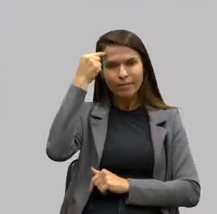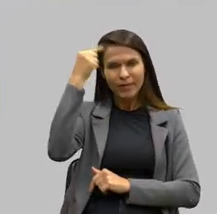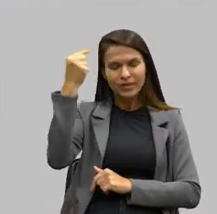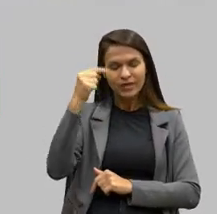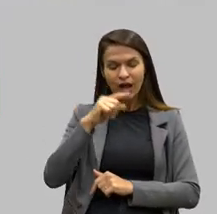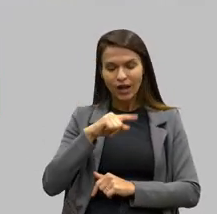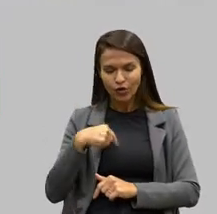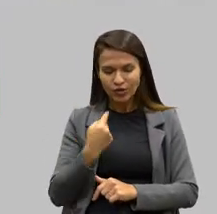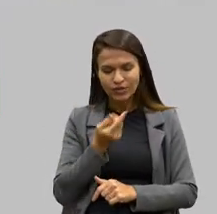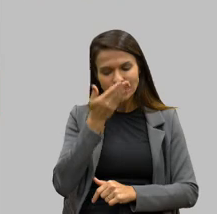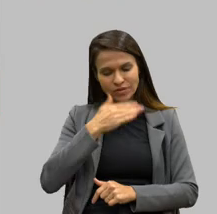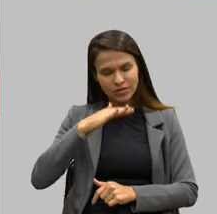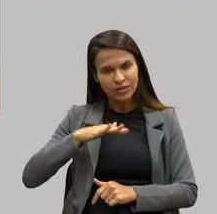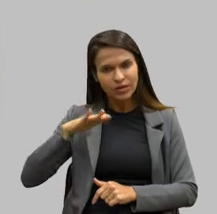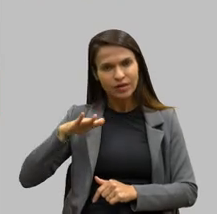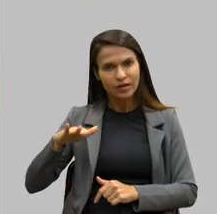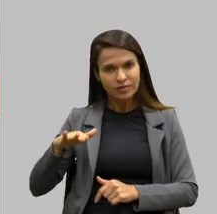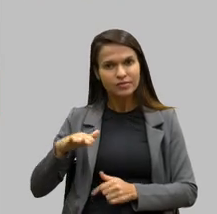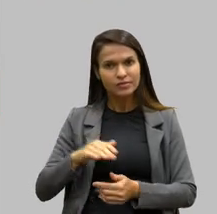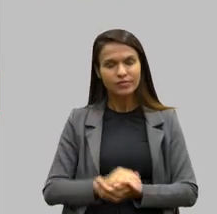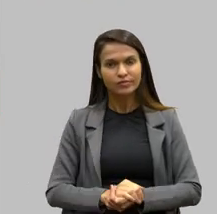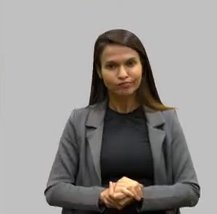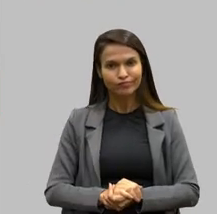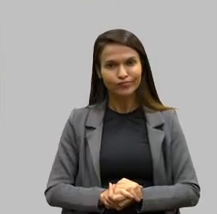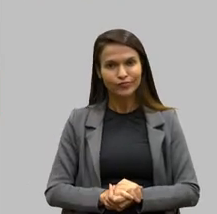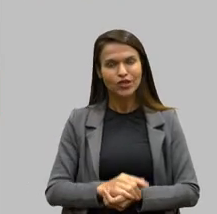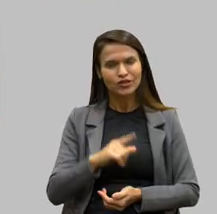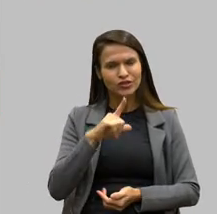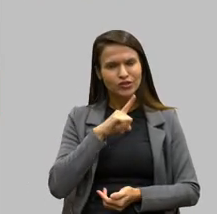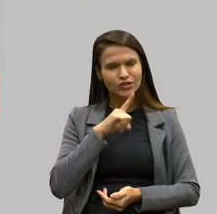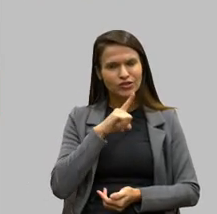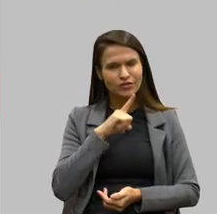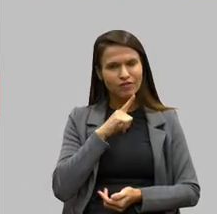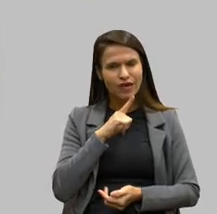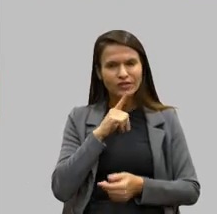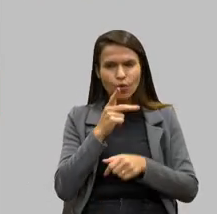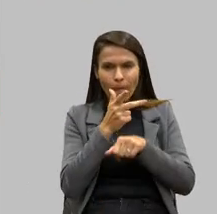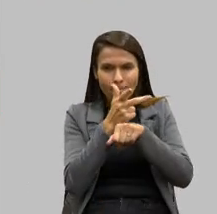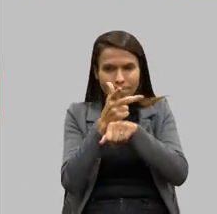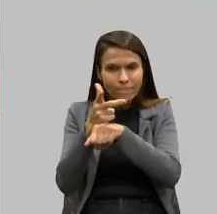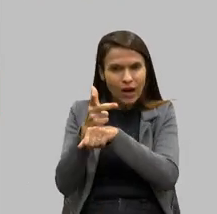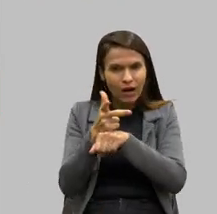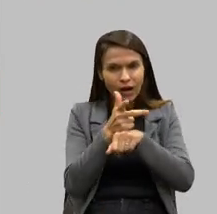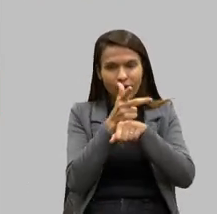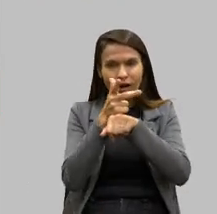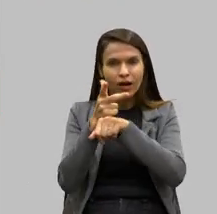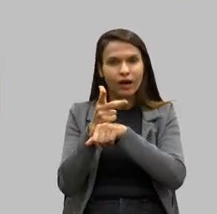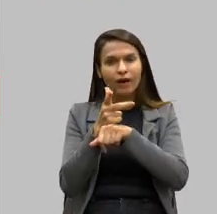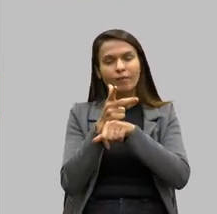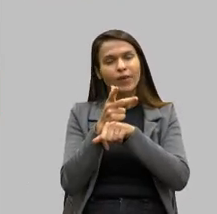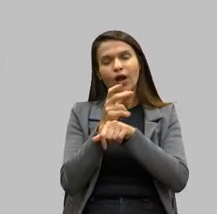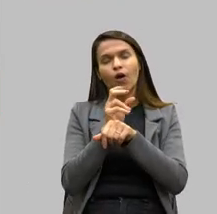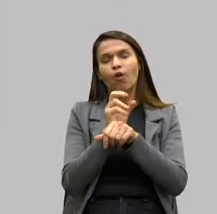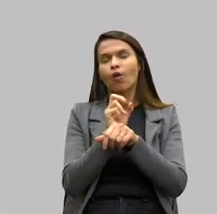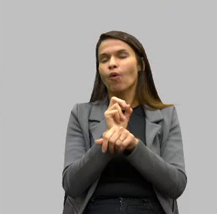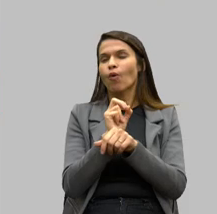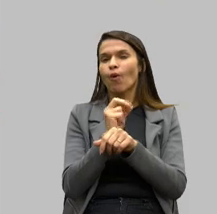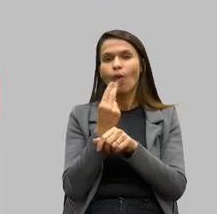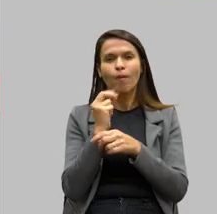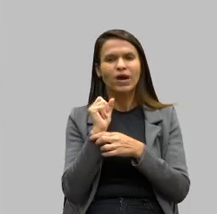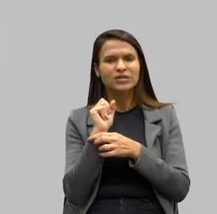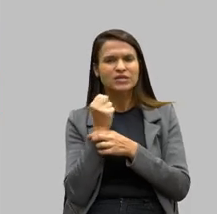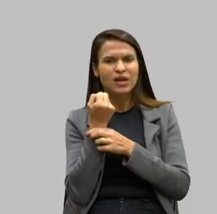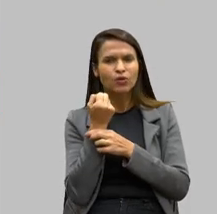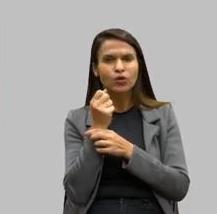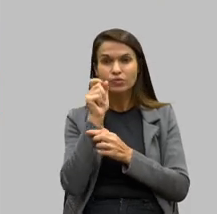crianças. E, se tivesse ali uma câmera, quem sabe, ou uma segurança, uma